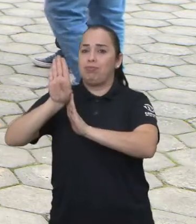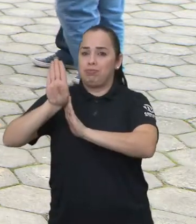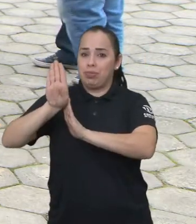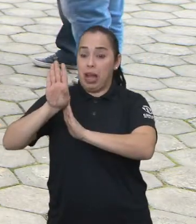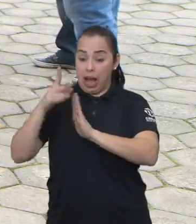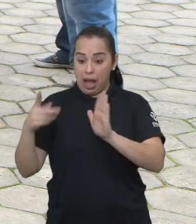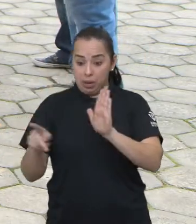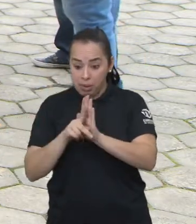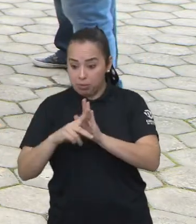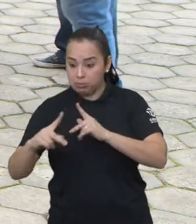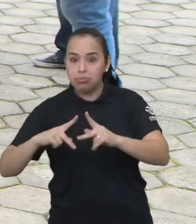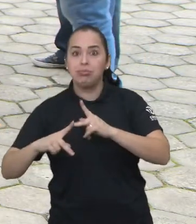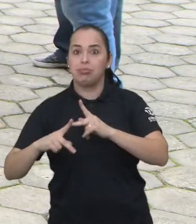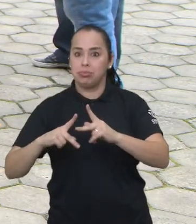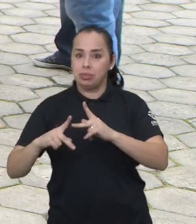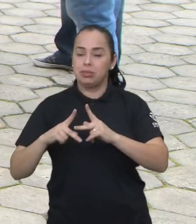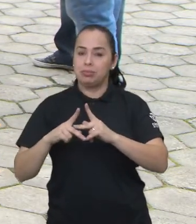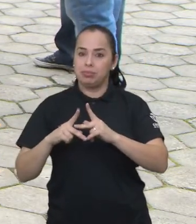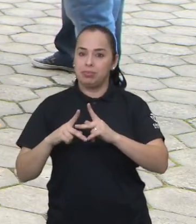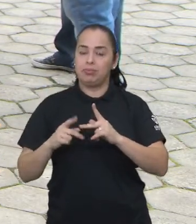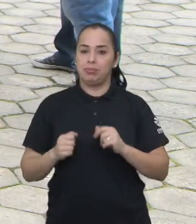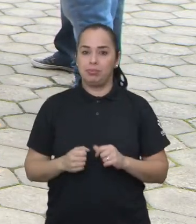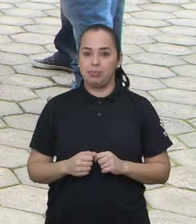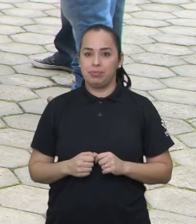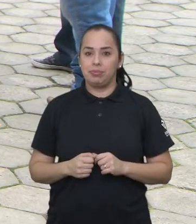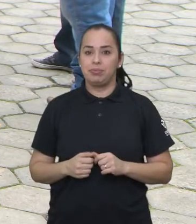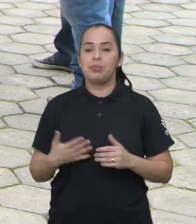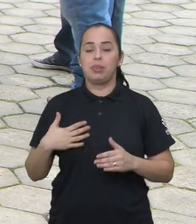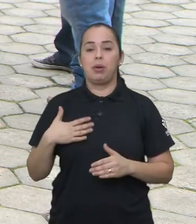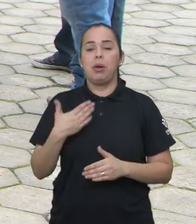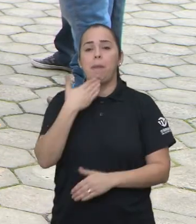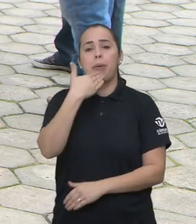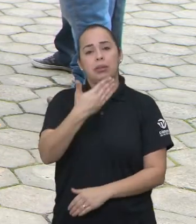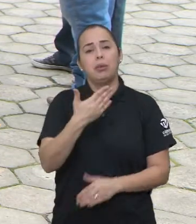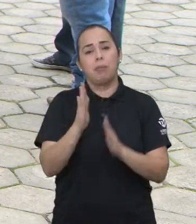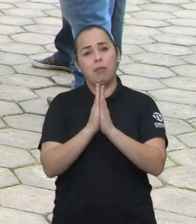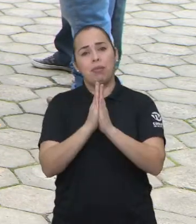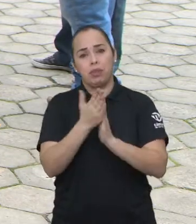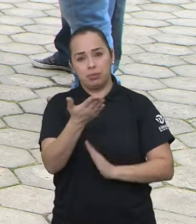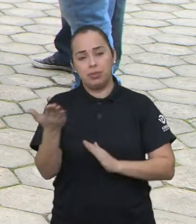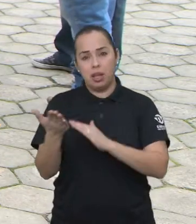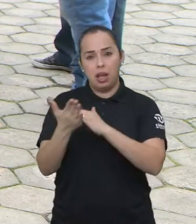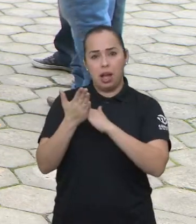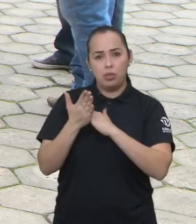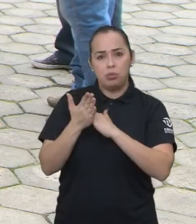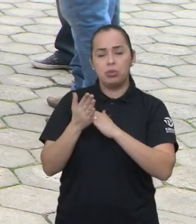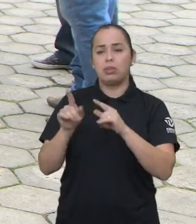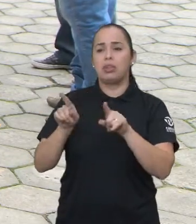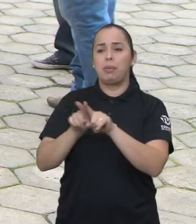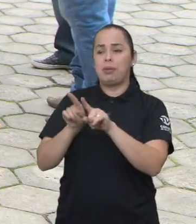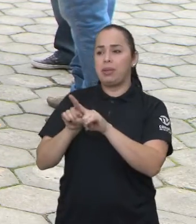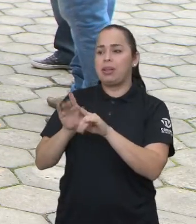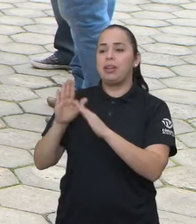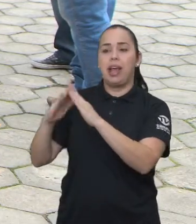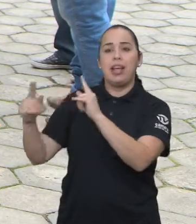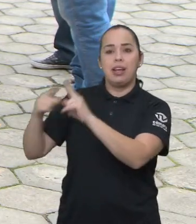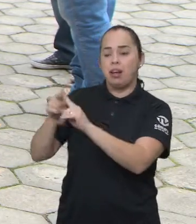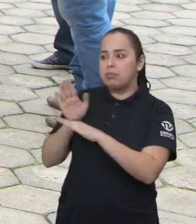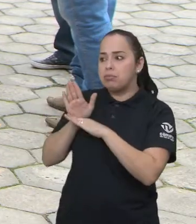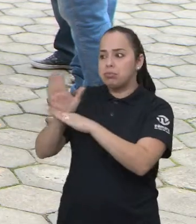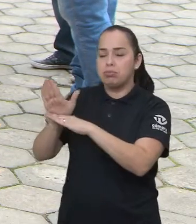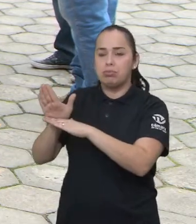aumenta a cada dia mais aqui na cidade de São José dos Campos então eu peço por favor ajude na sua igreja